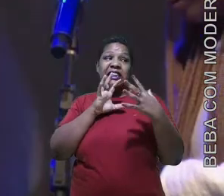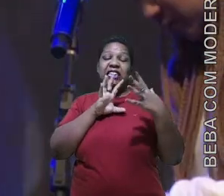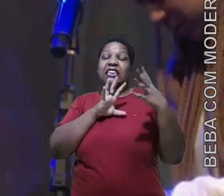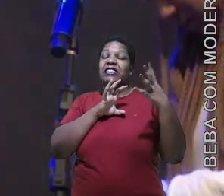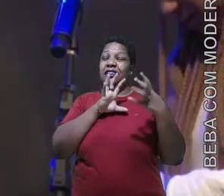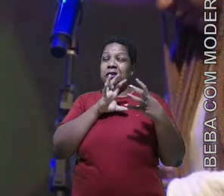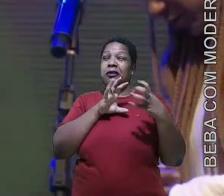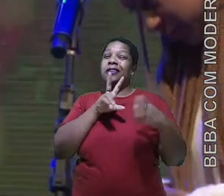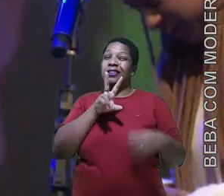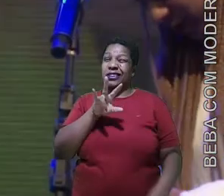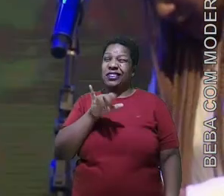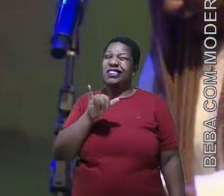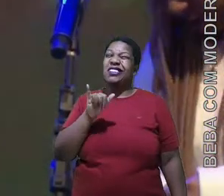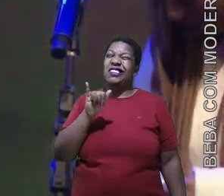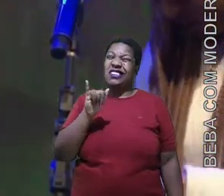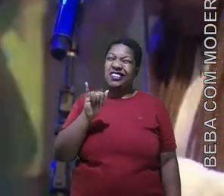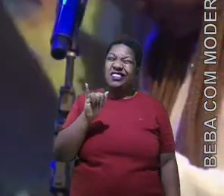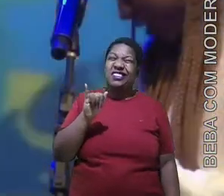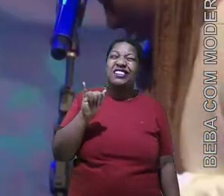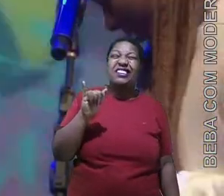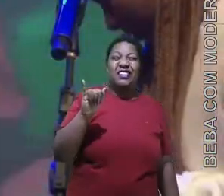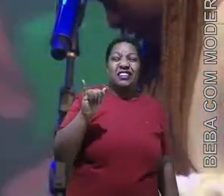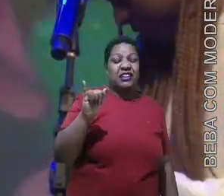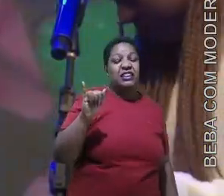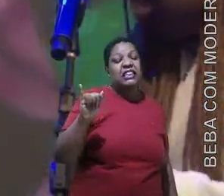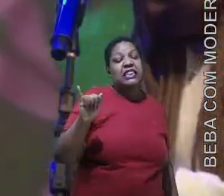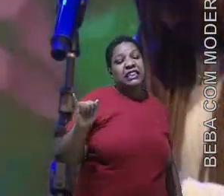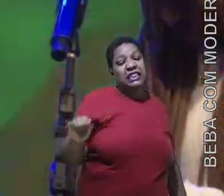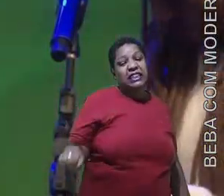pelo que